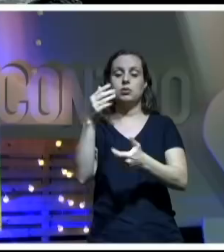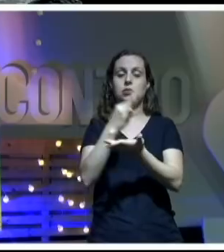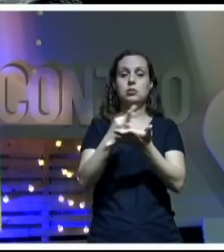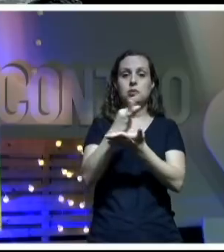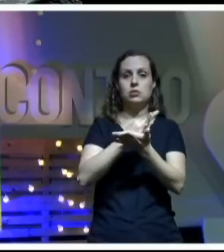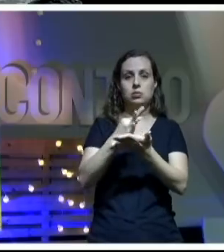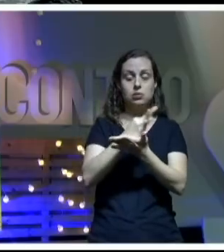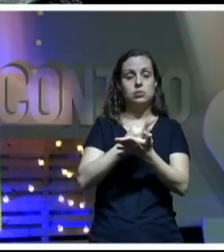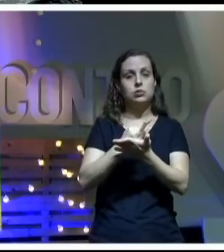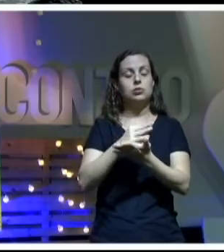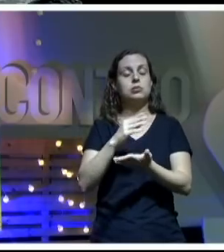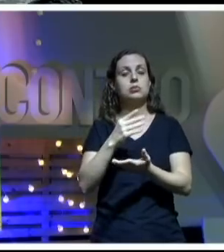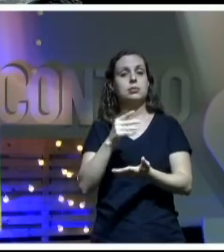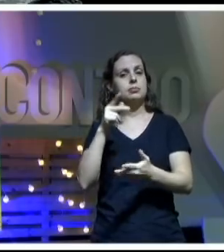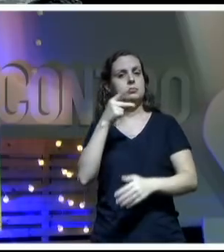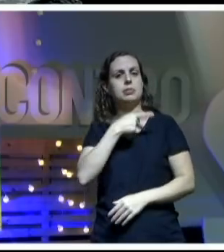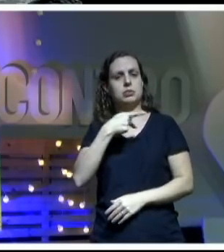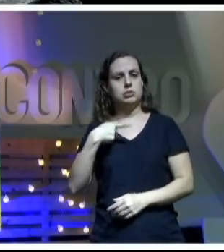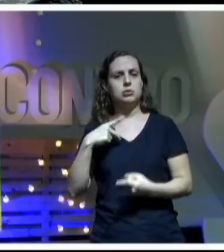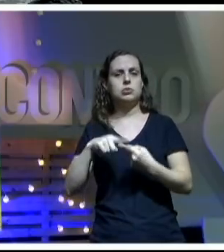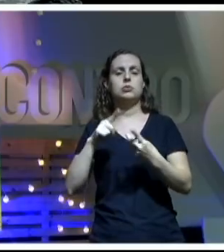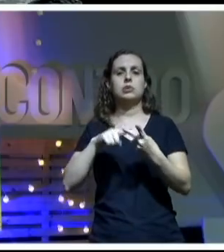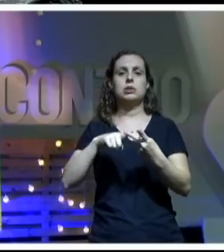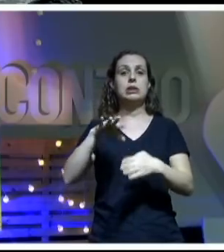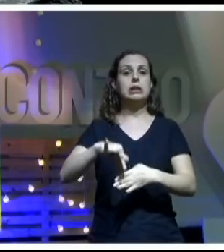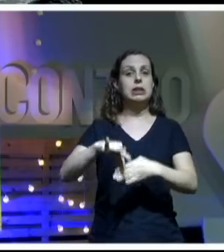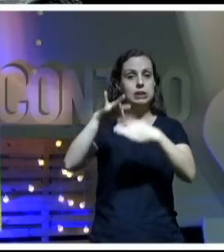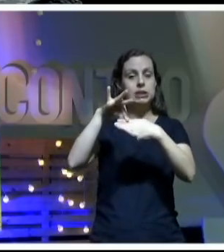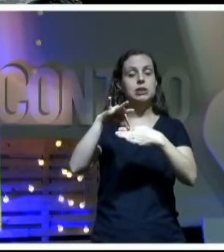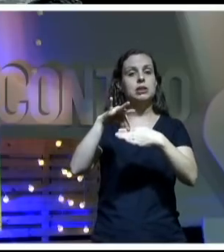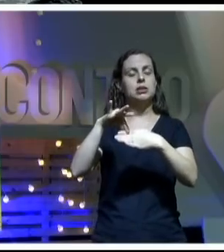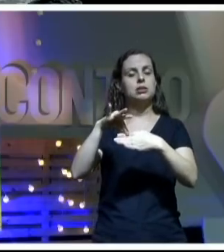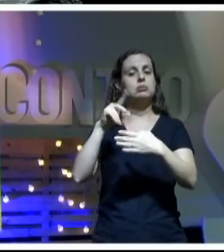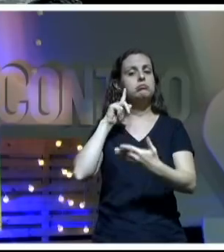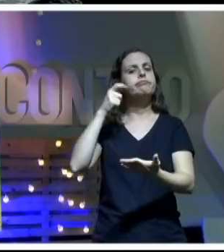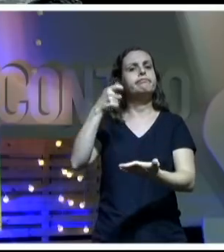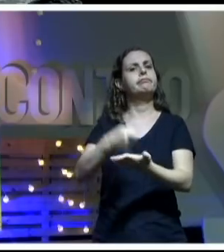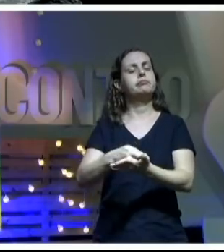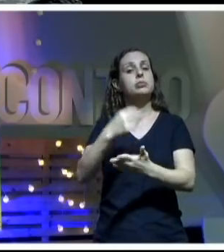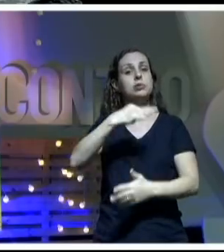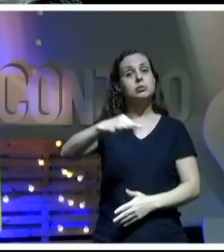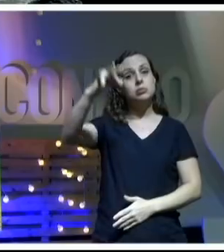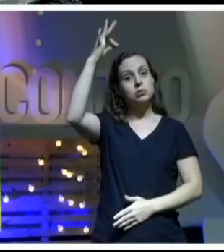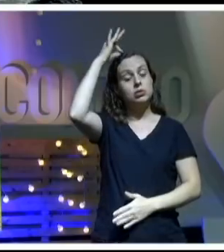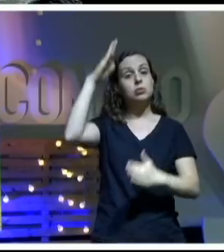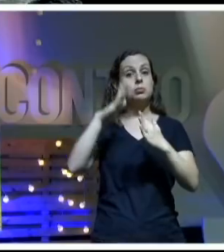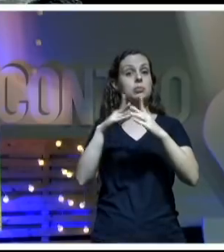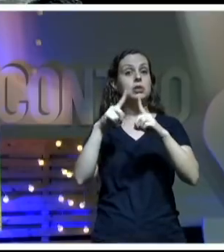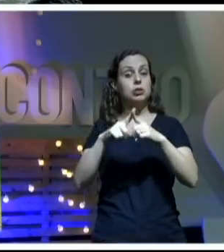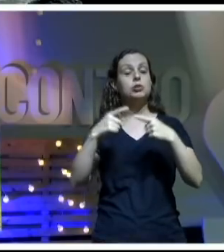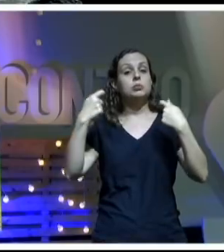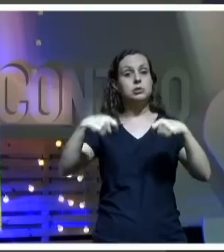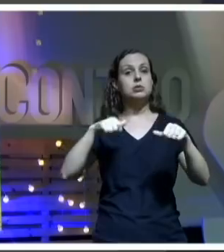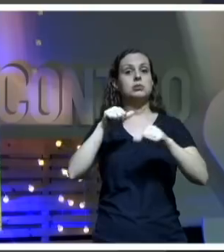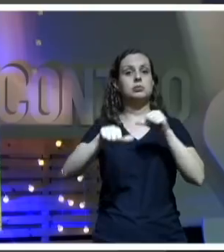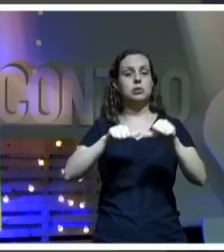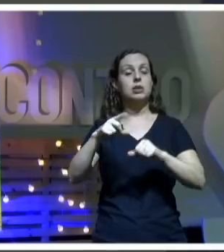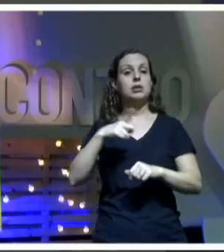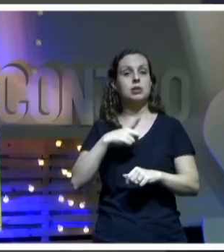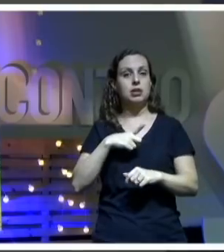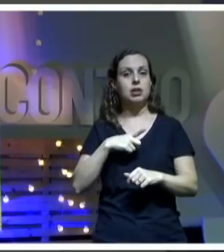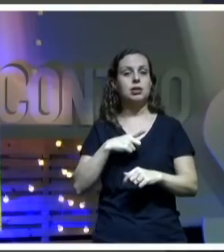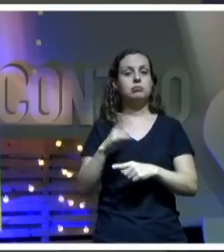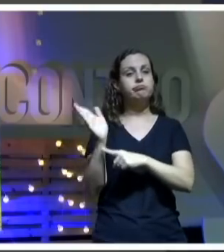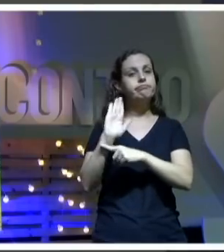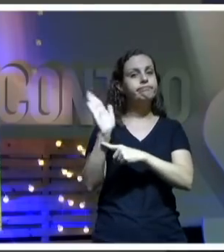devils falou pra pastores e líderes como elemento desses a espiritualidade bíblica de uma igreja transformadora e eu voltei e vi uma cena